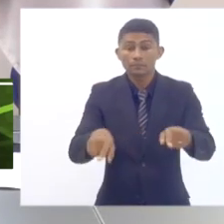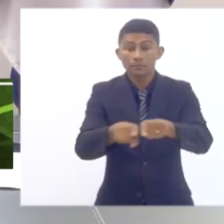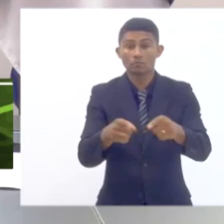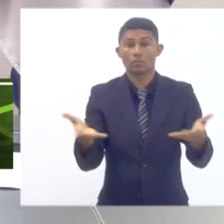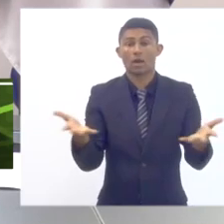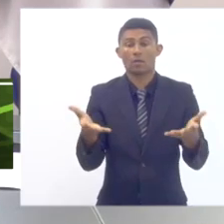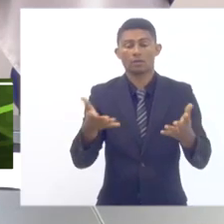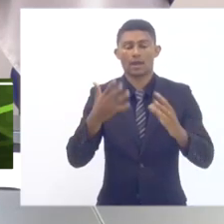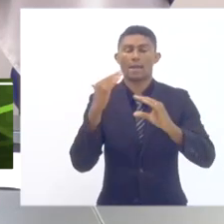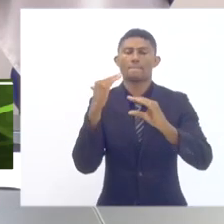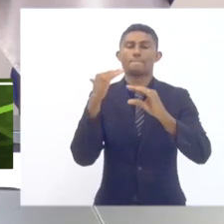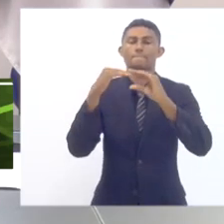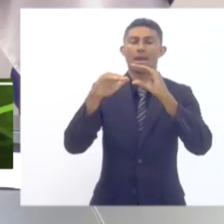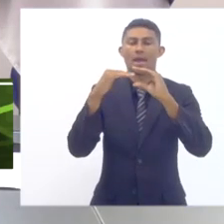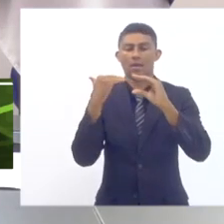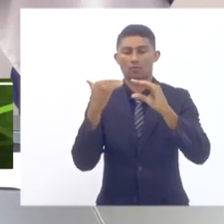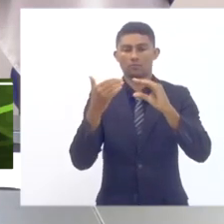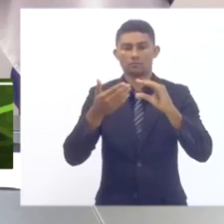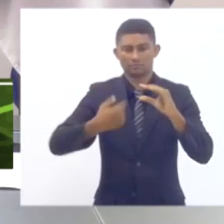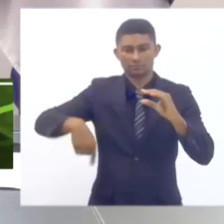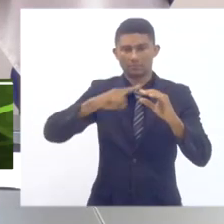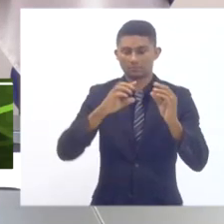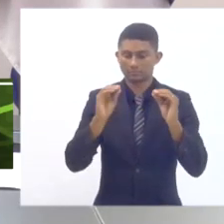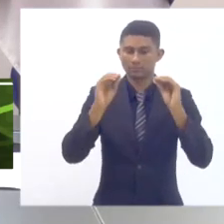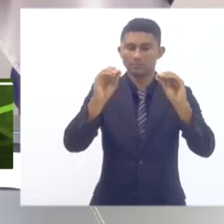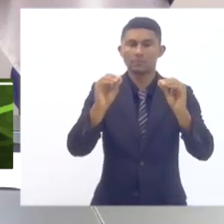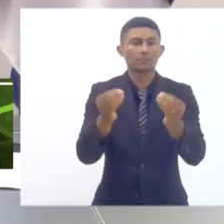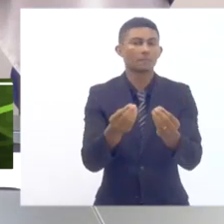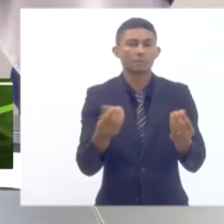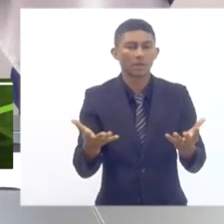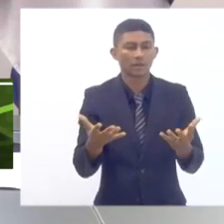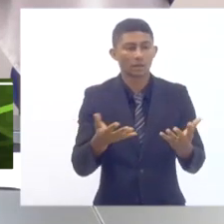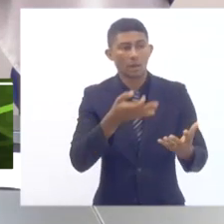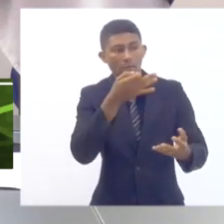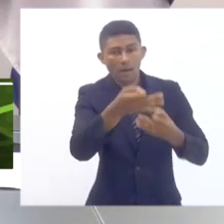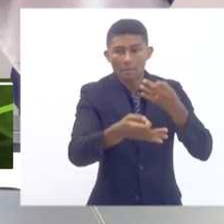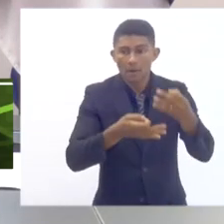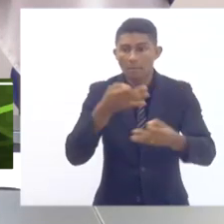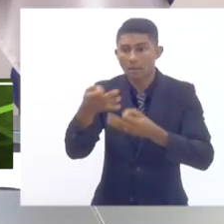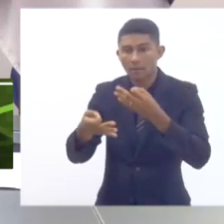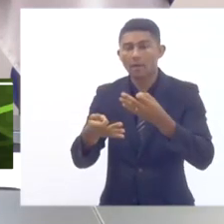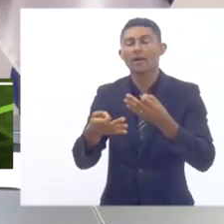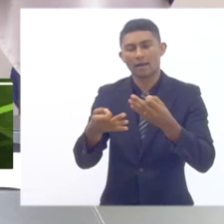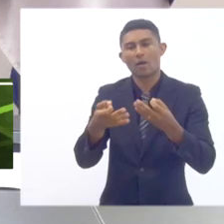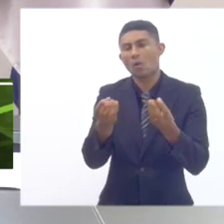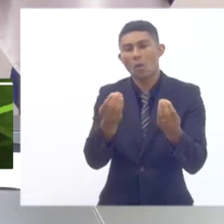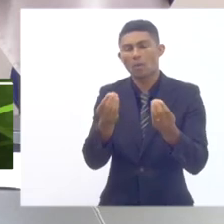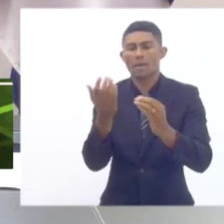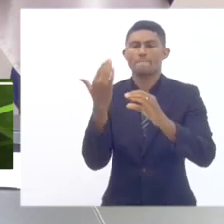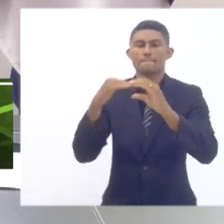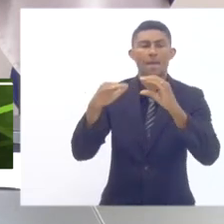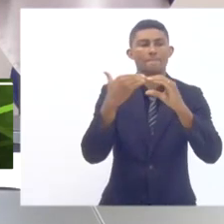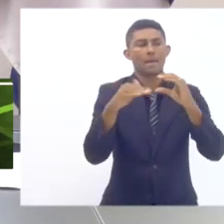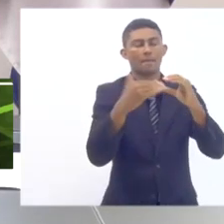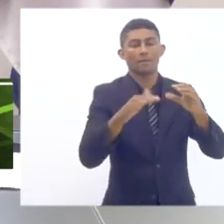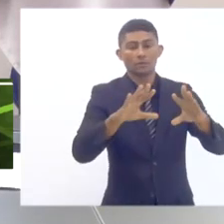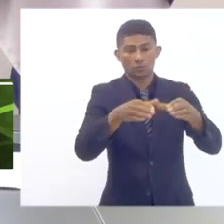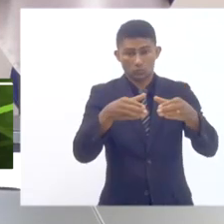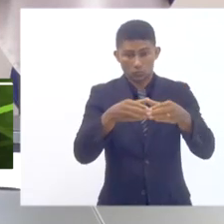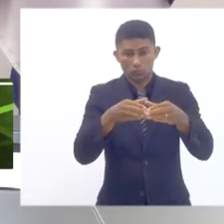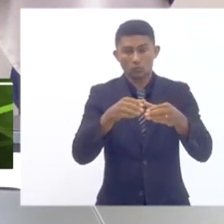e-mail, né, para pedir que os pareceres sejam enviados via esse e-mail. A gente vai disponibilizar aí no grupo, mas é